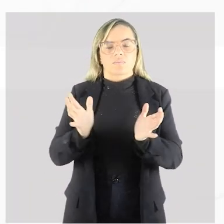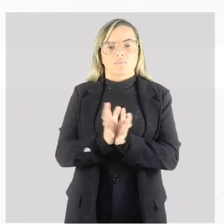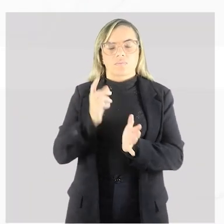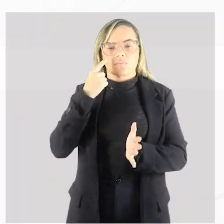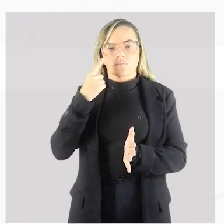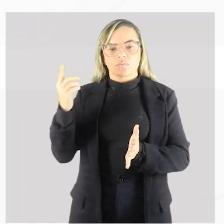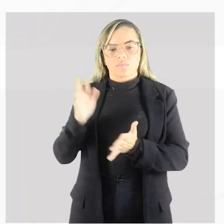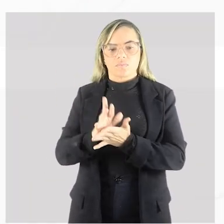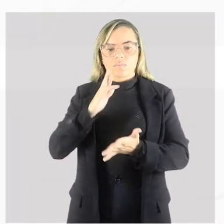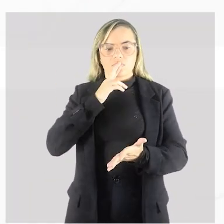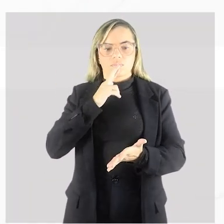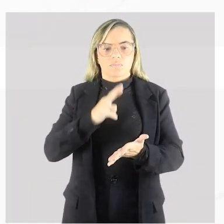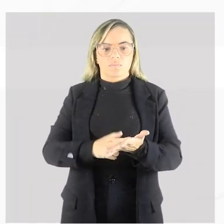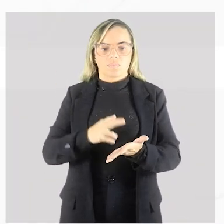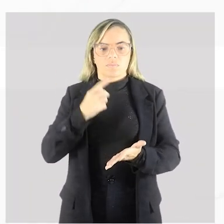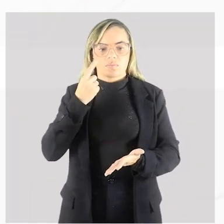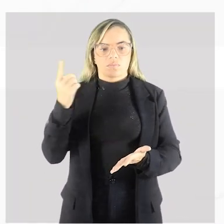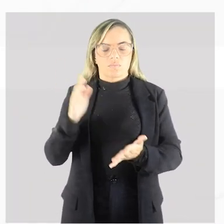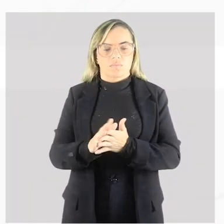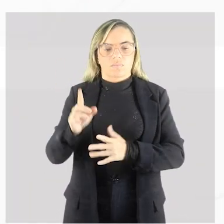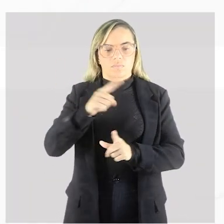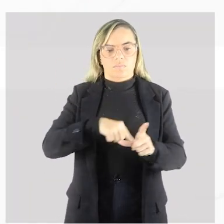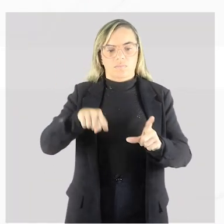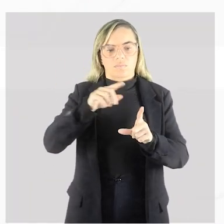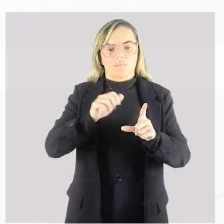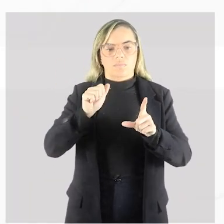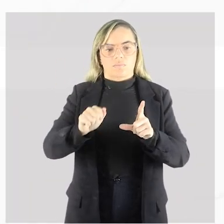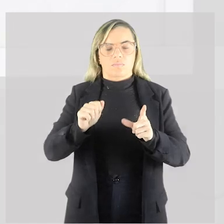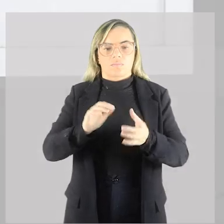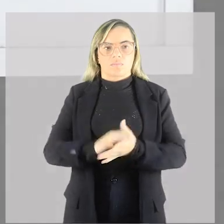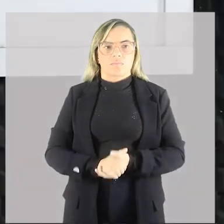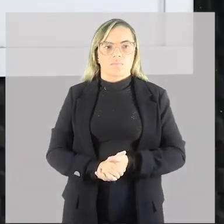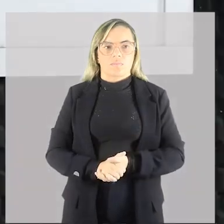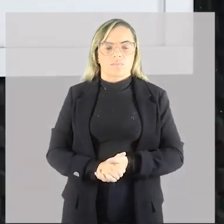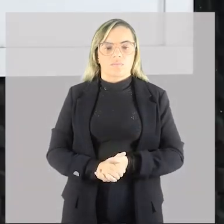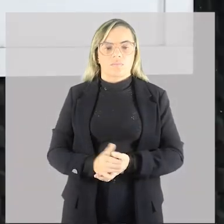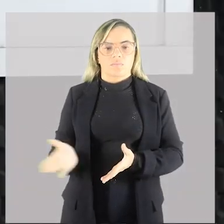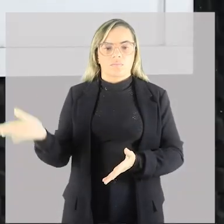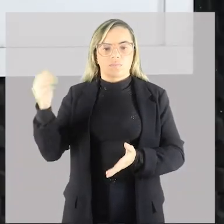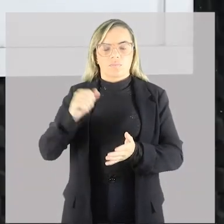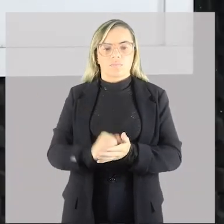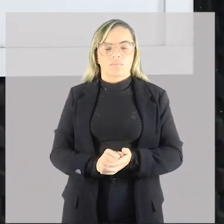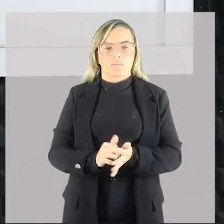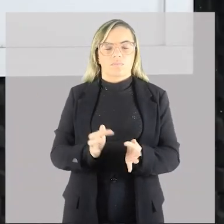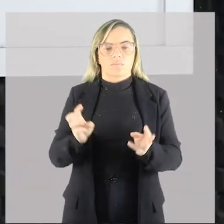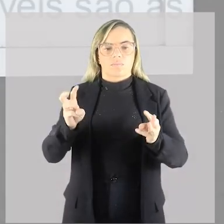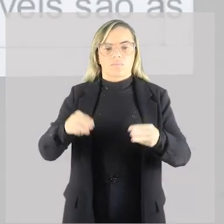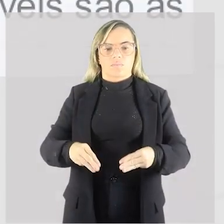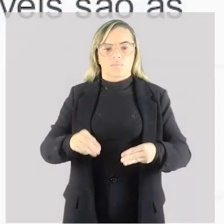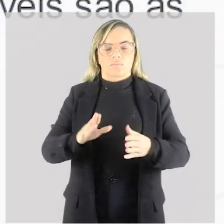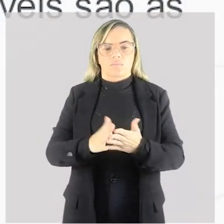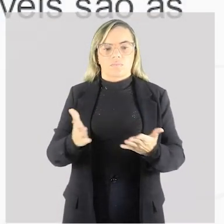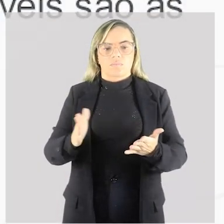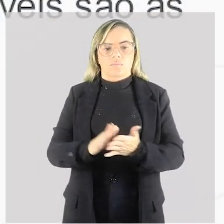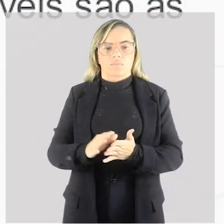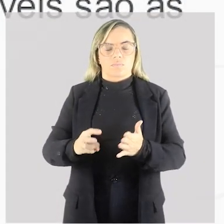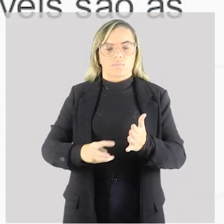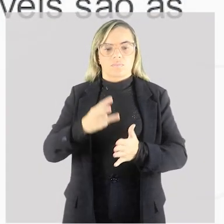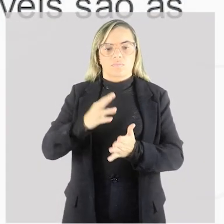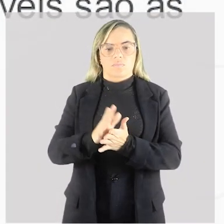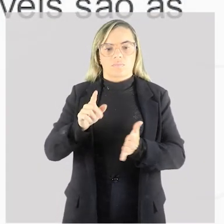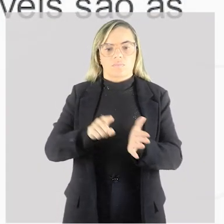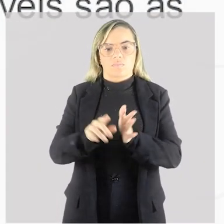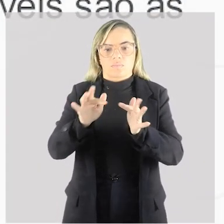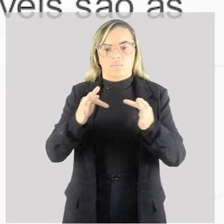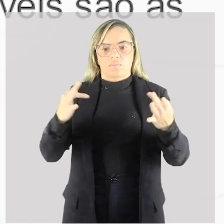a resposta correta do nosso exercício é a letra A. Por último, uma terceira questão.